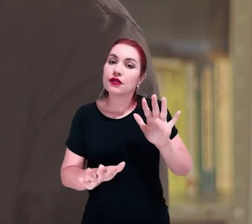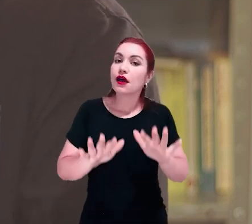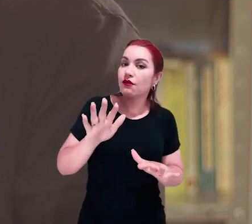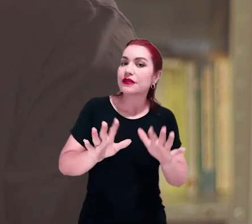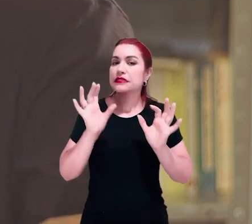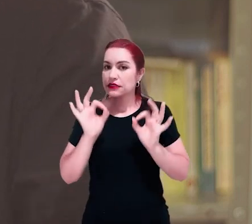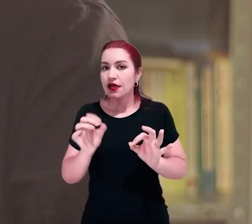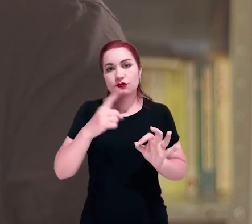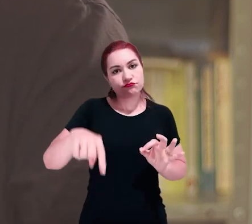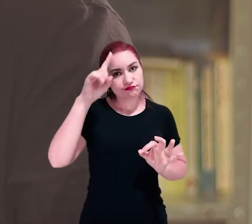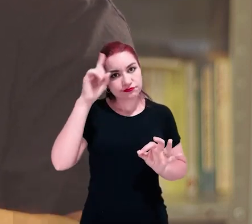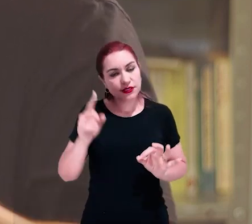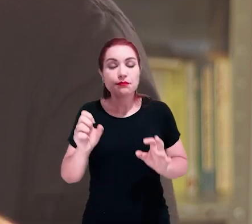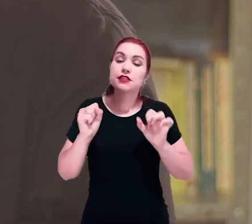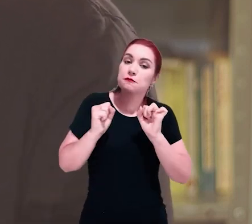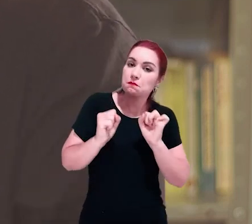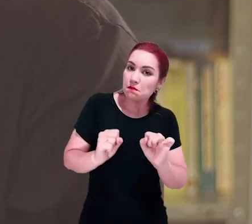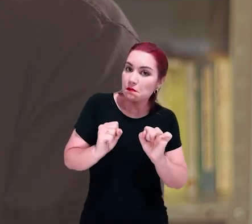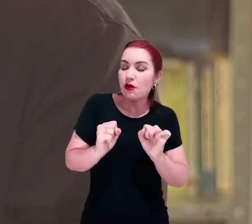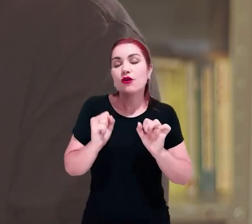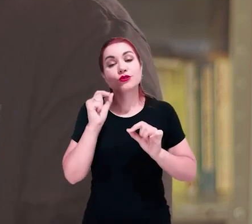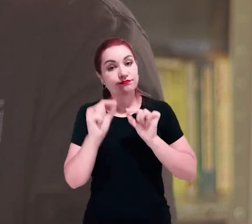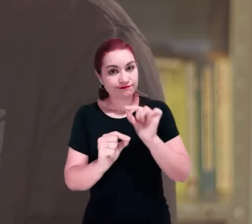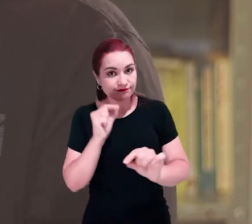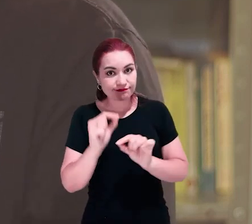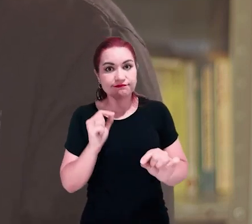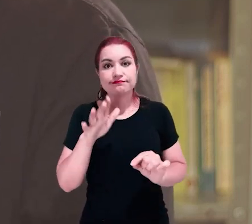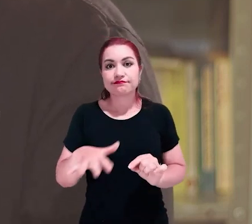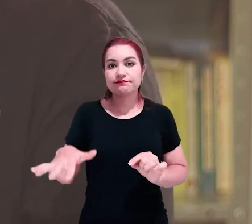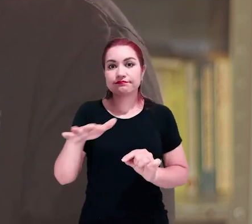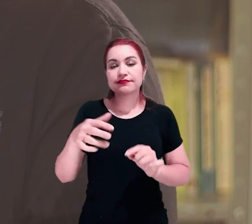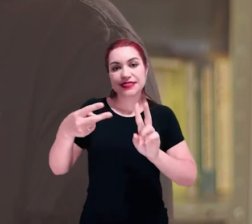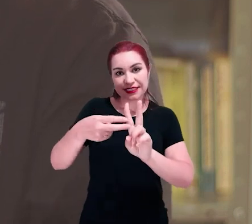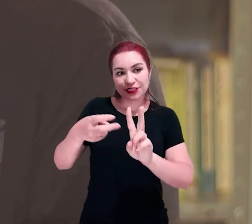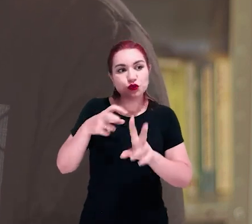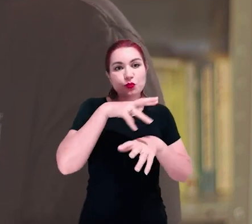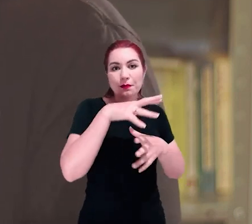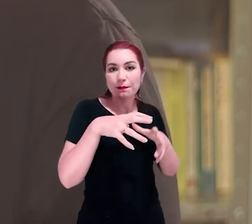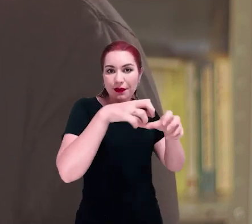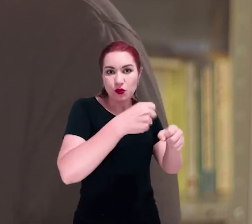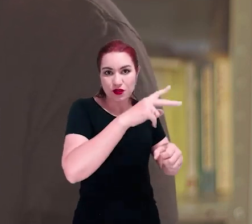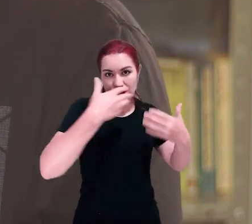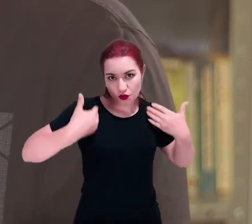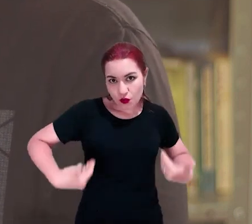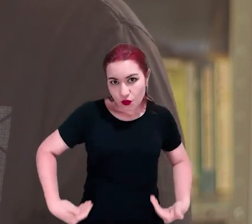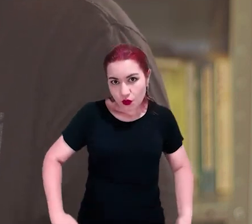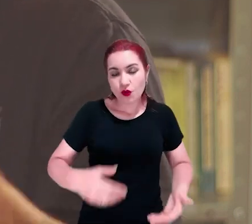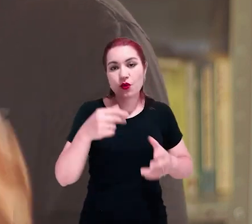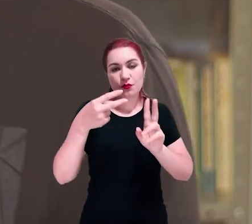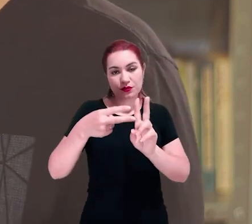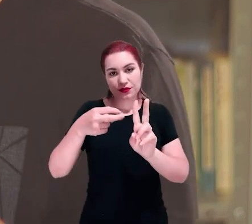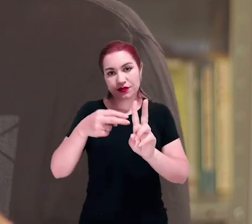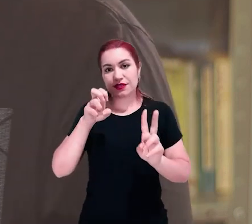isso já não é mais ficcional, aqui para a parte história factível, né? Mas provavelmente esses indígenas deram um jeito de recuperar o corpo de Cepé. Então eles provavelmente